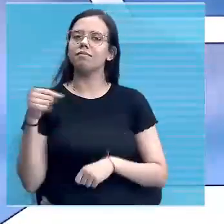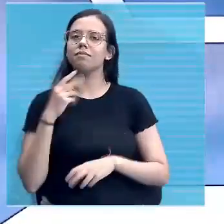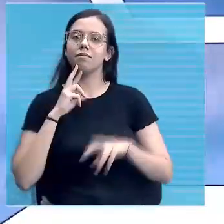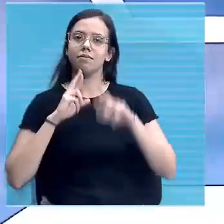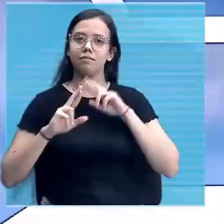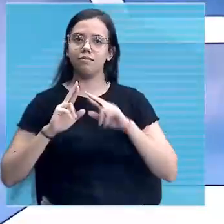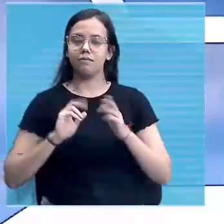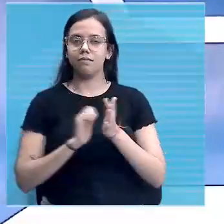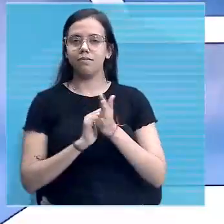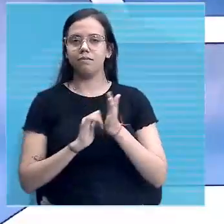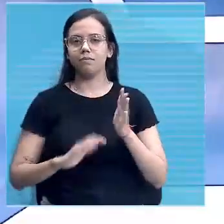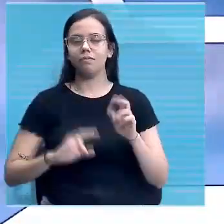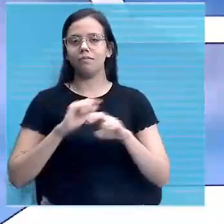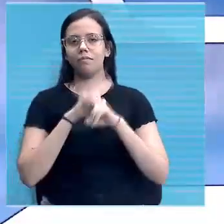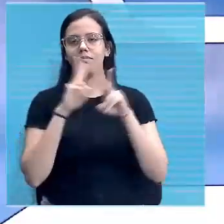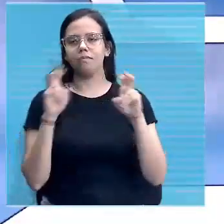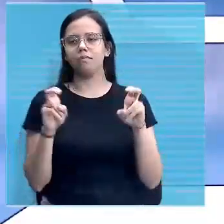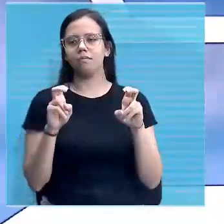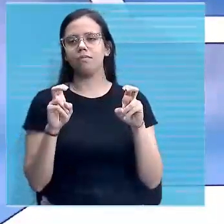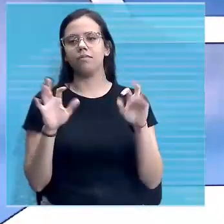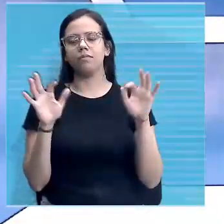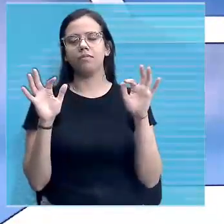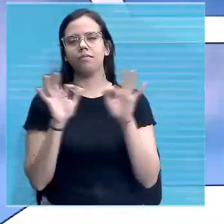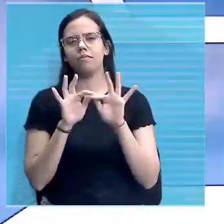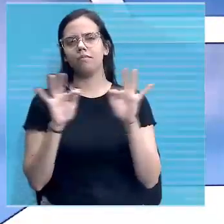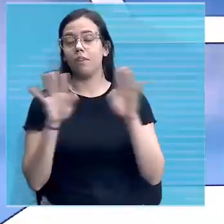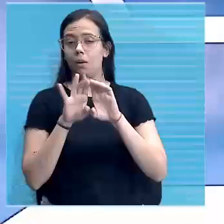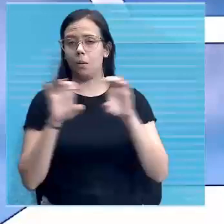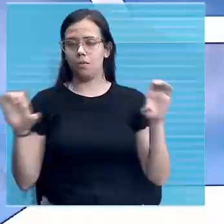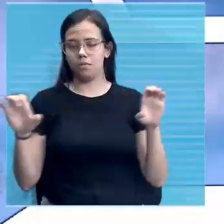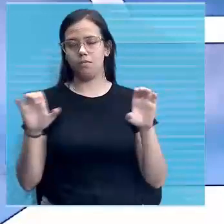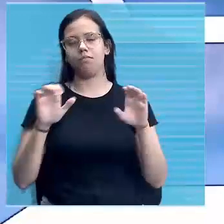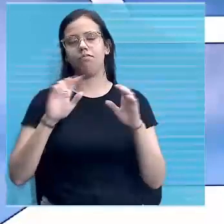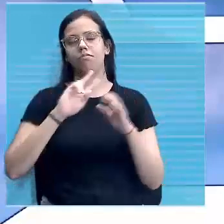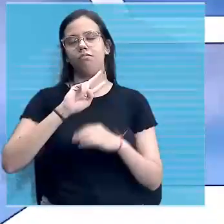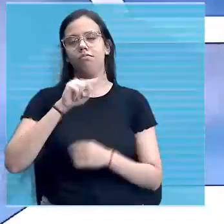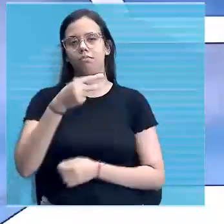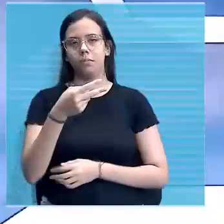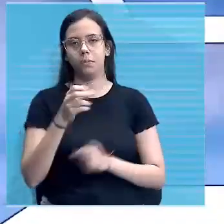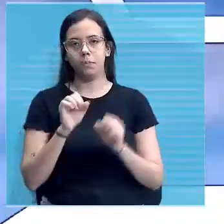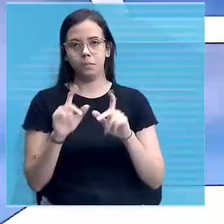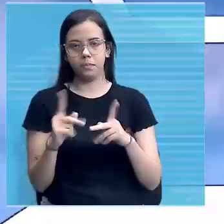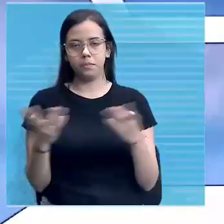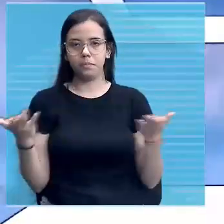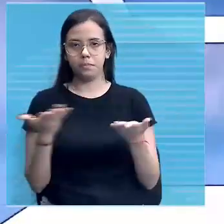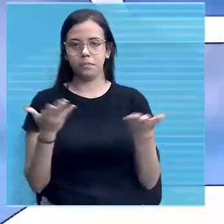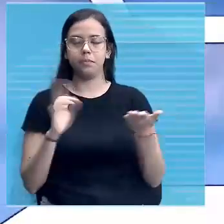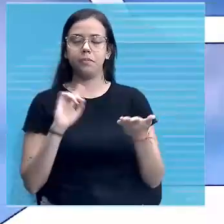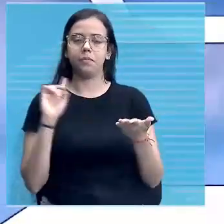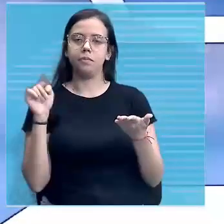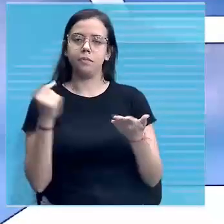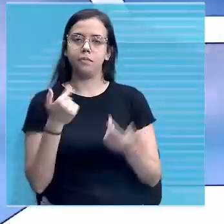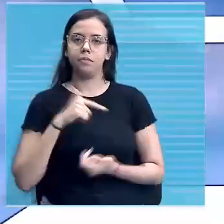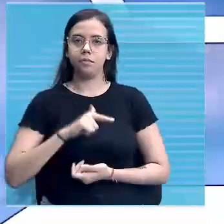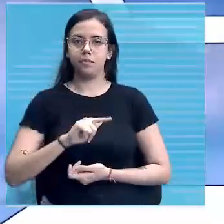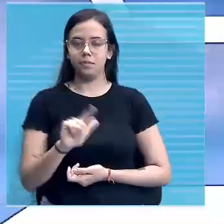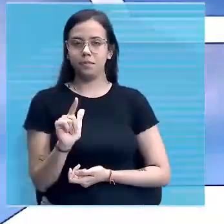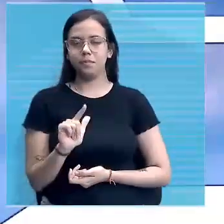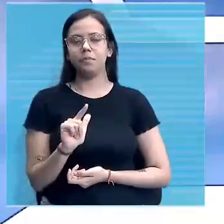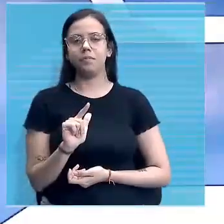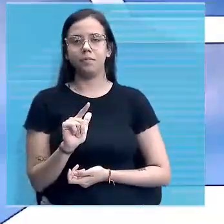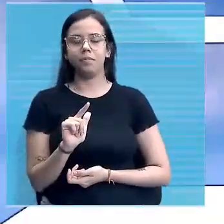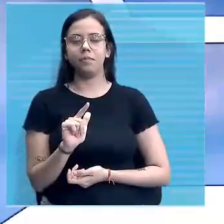equação exponencial tá equação exponencial Beleza a gente vai continuar né Isso